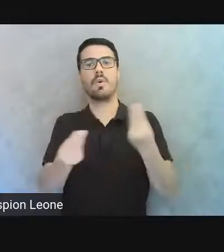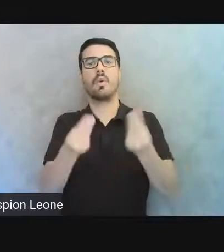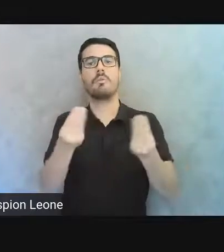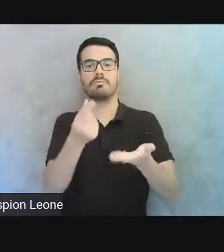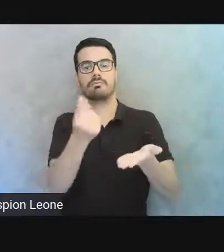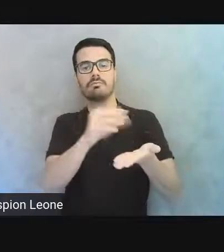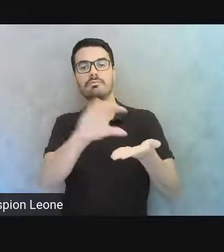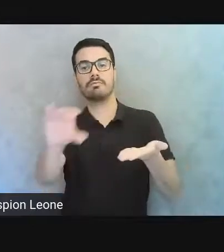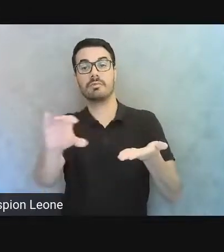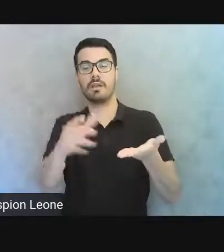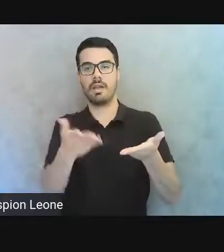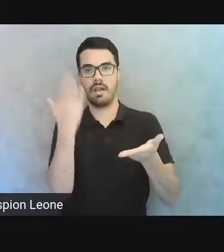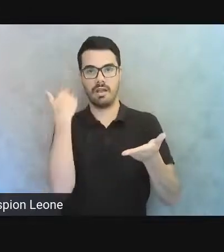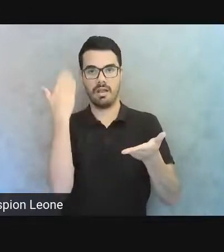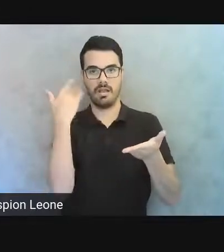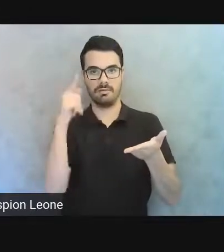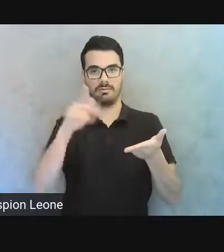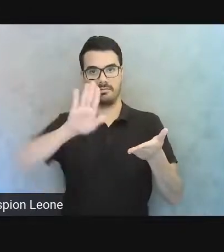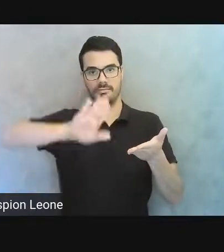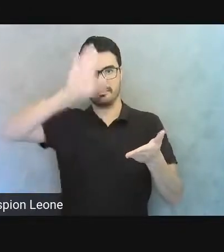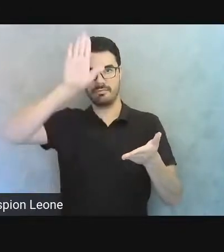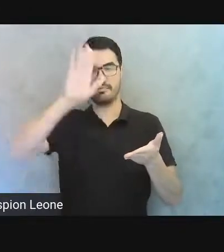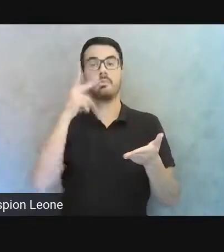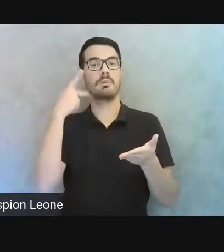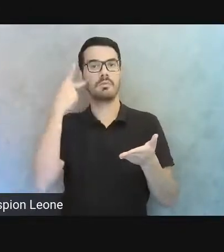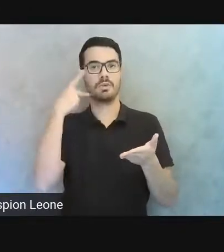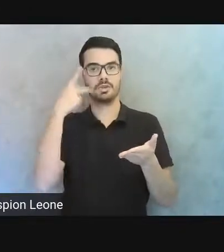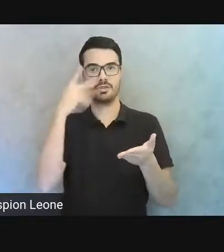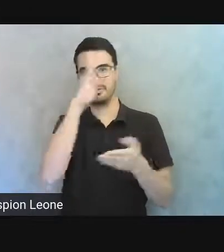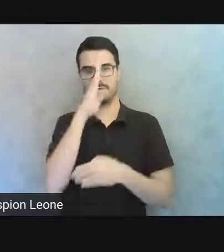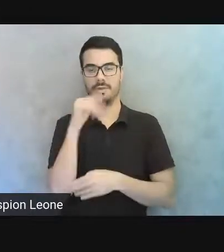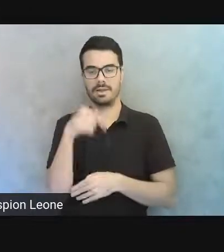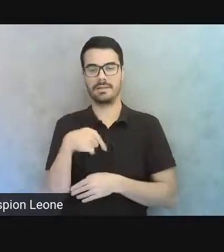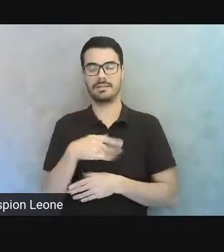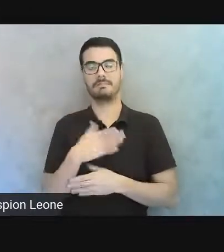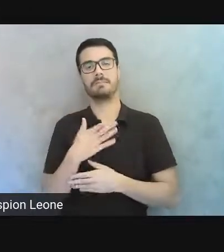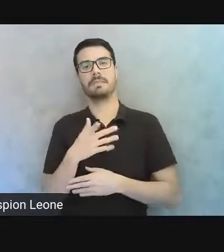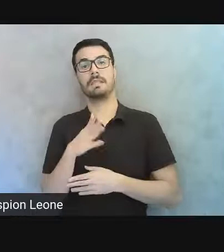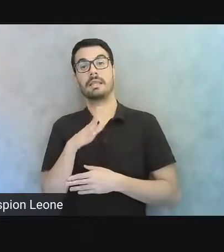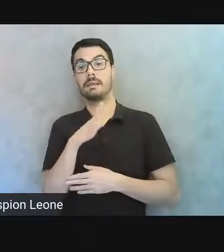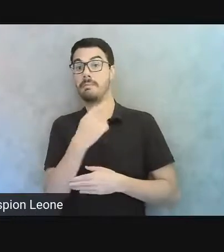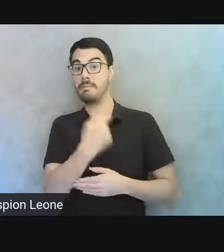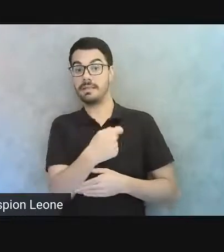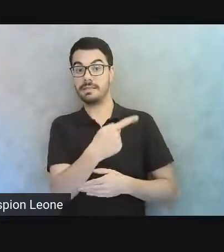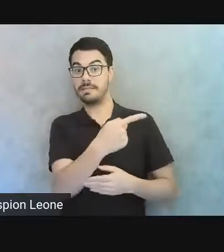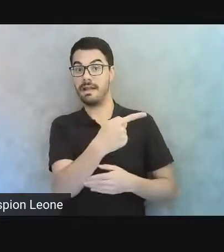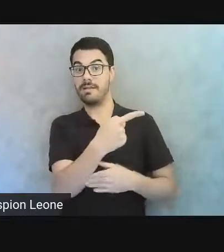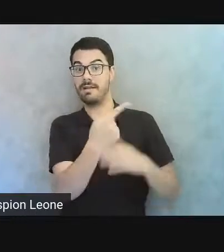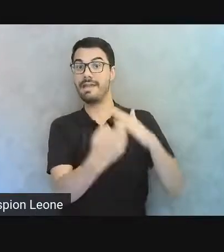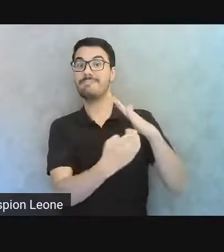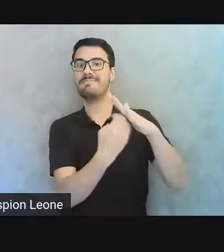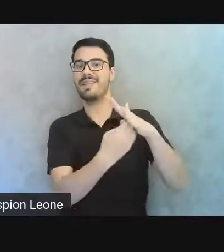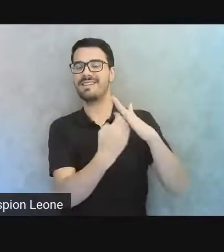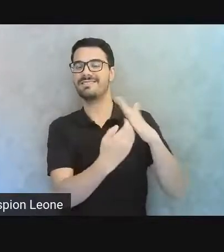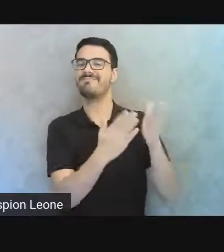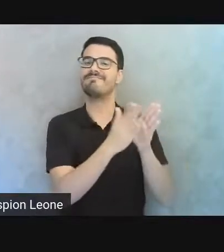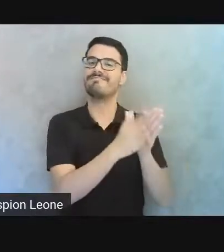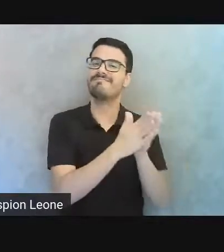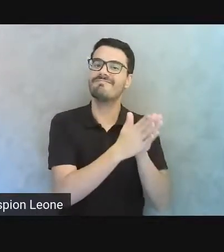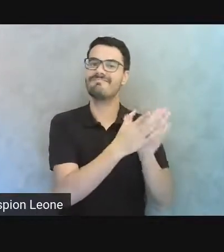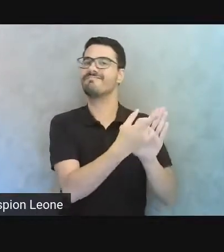antes os candidatos, né, os políticos brasileiros, então, dependiam dos grandes empresários, né,